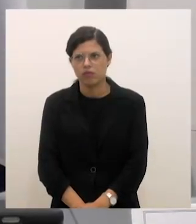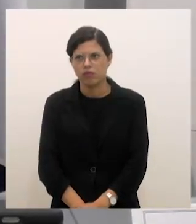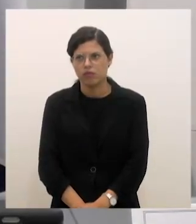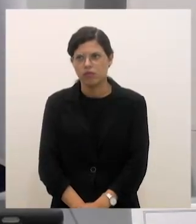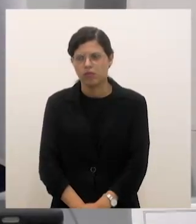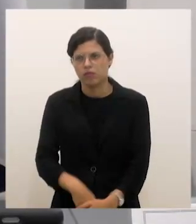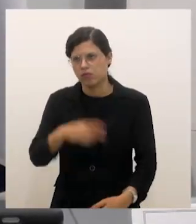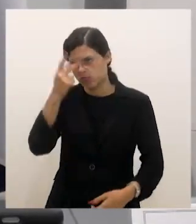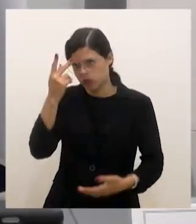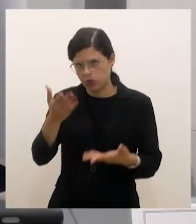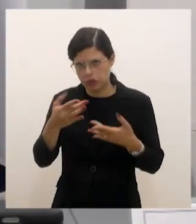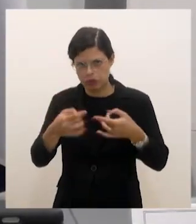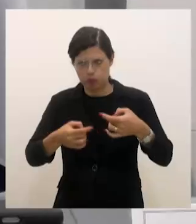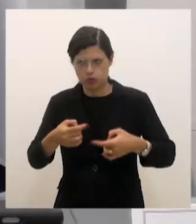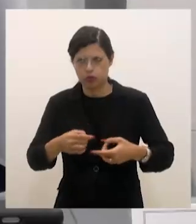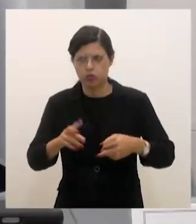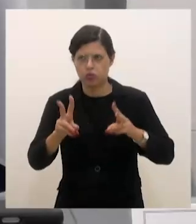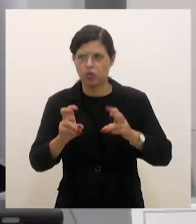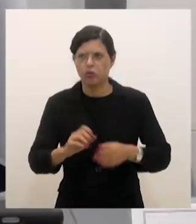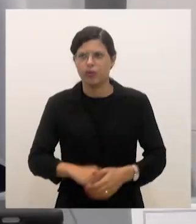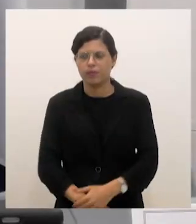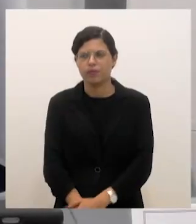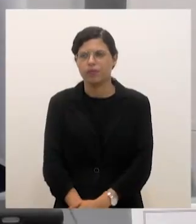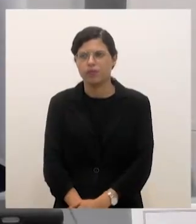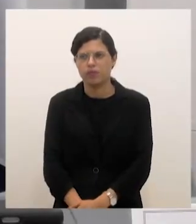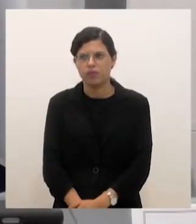Alguém para discutir a matéria?